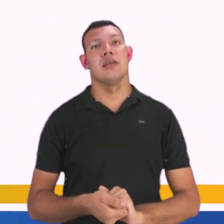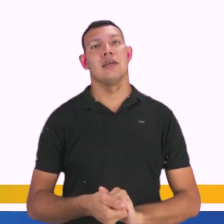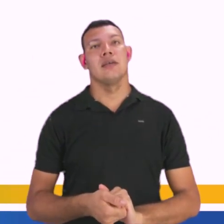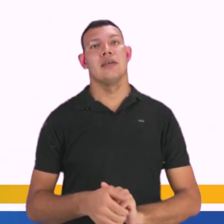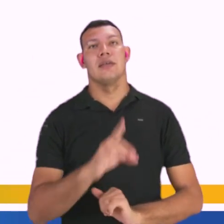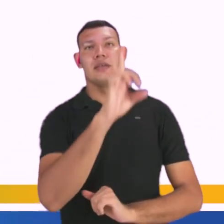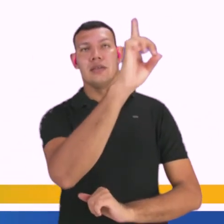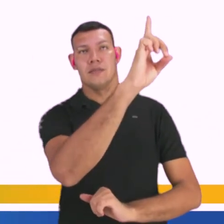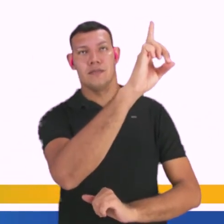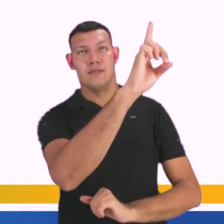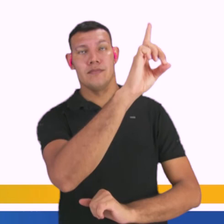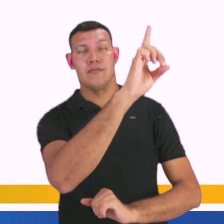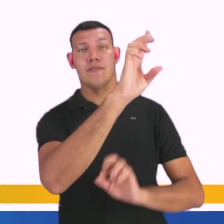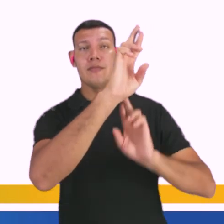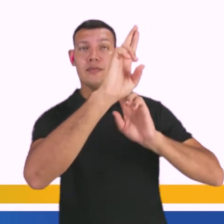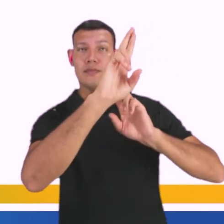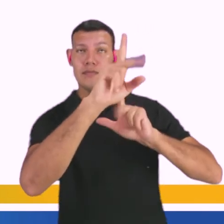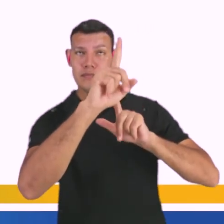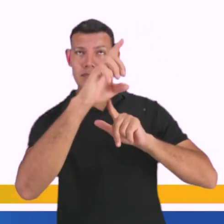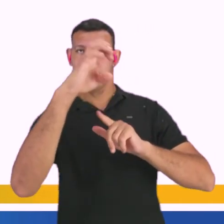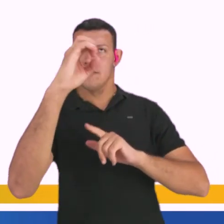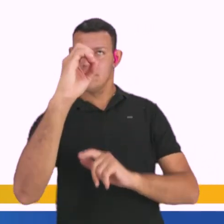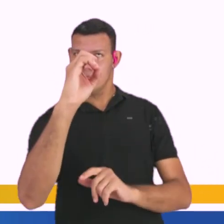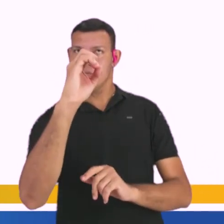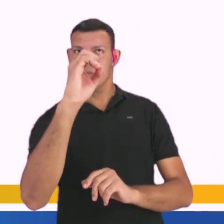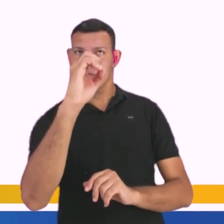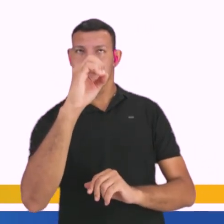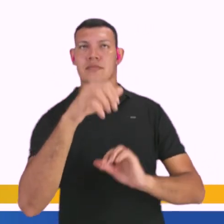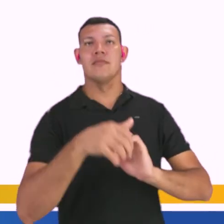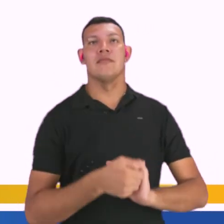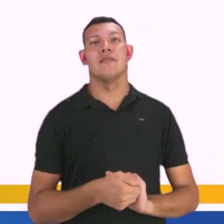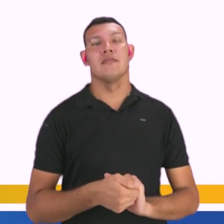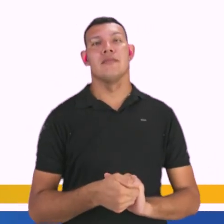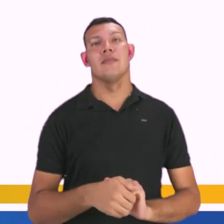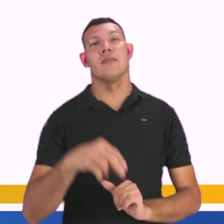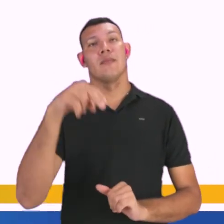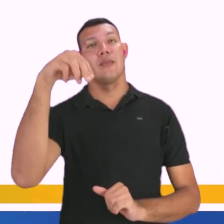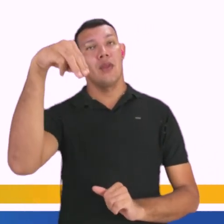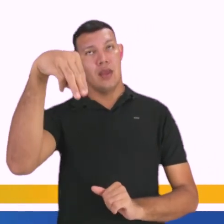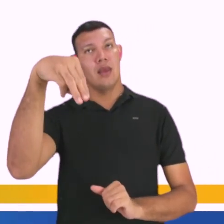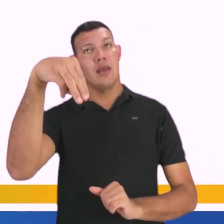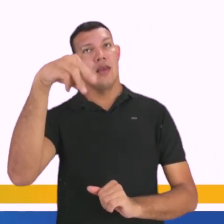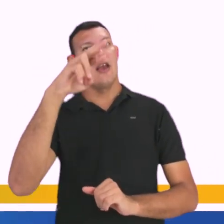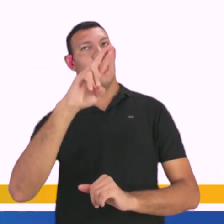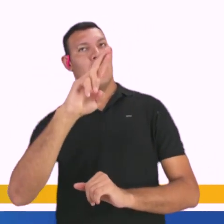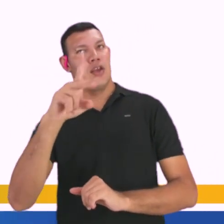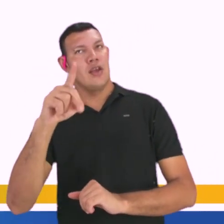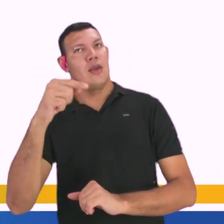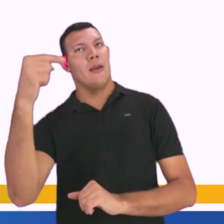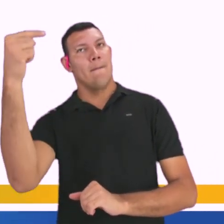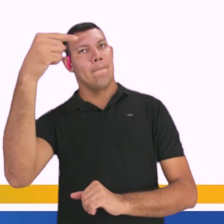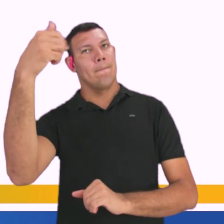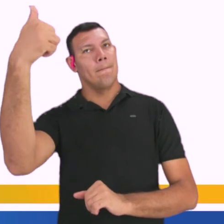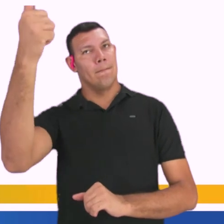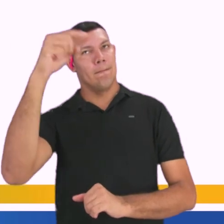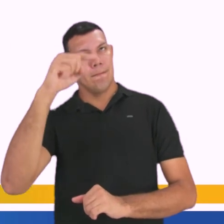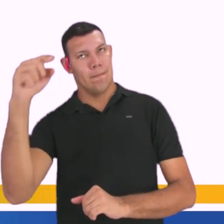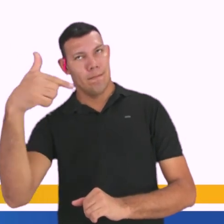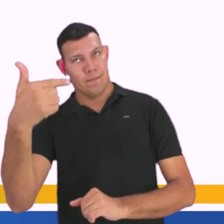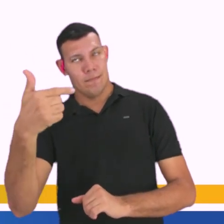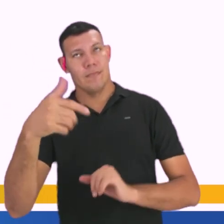um determinante diferente de zero ou seja o meu m é diferente de